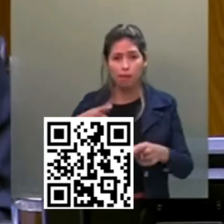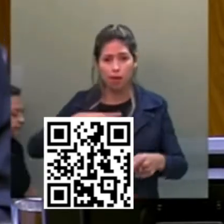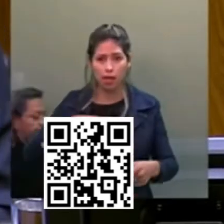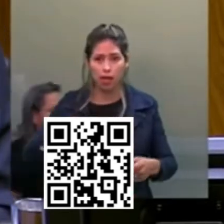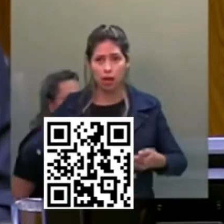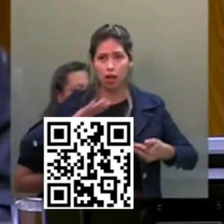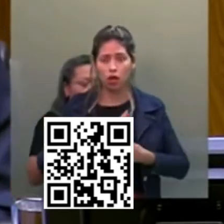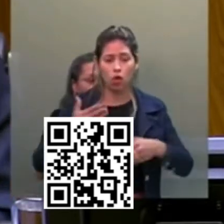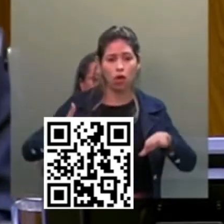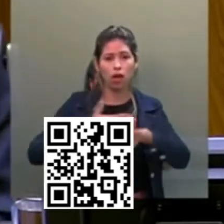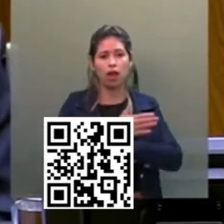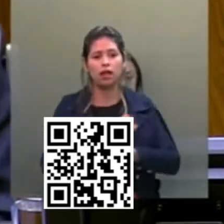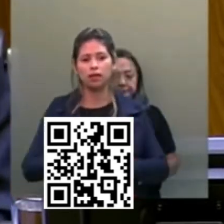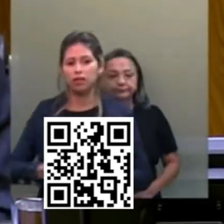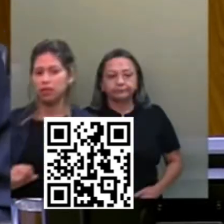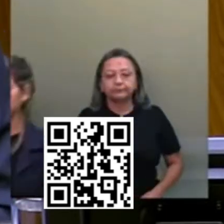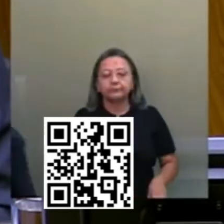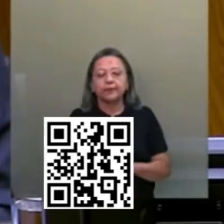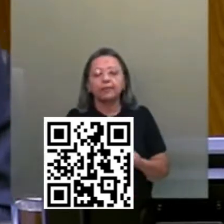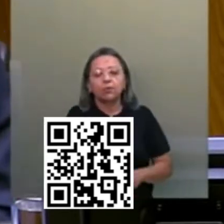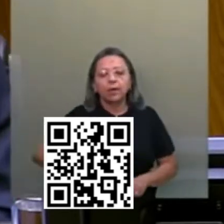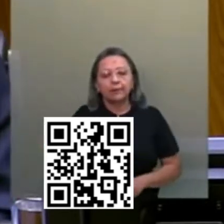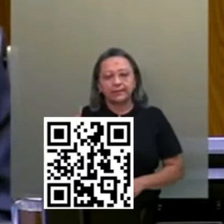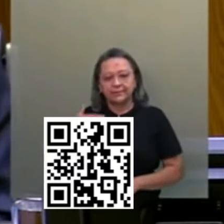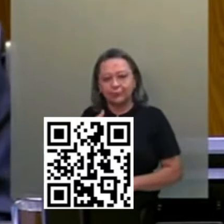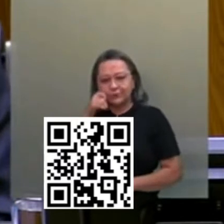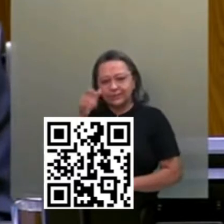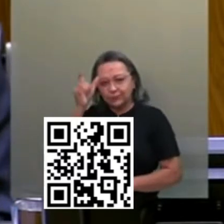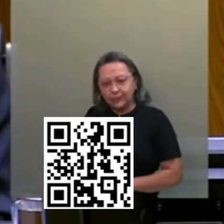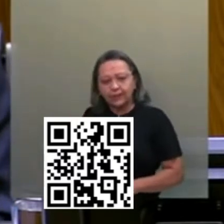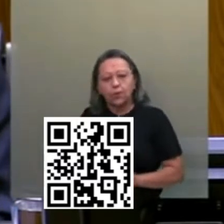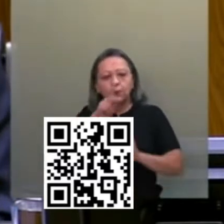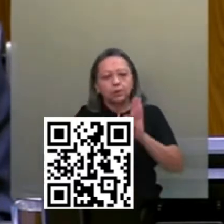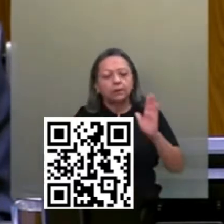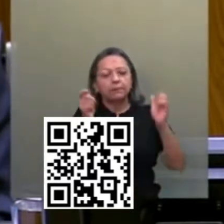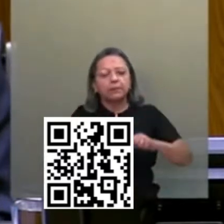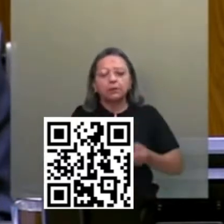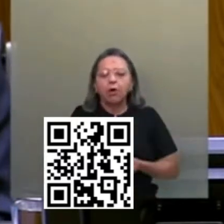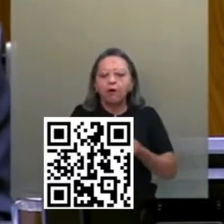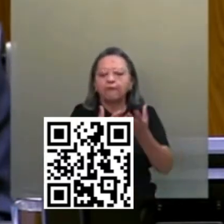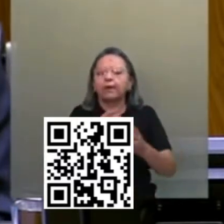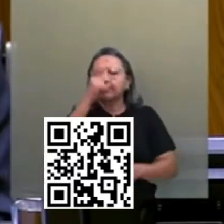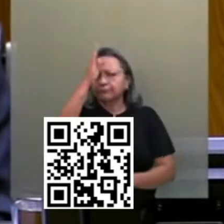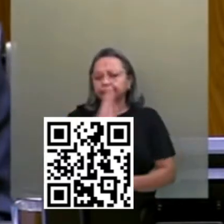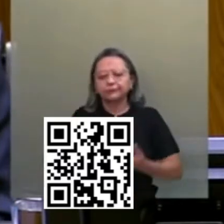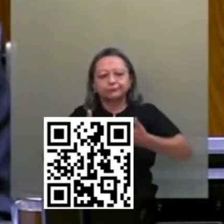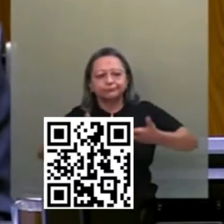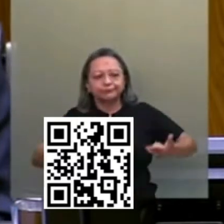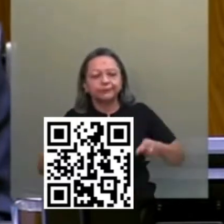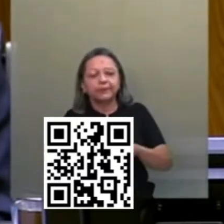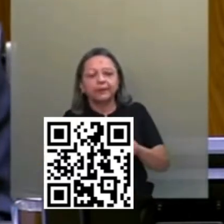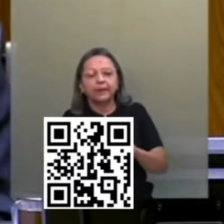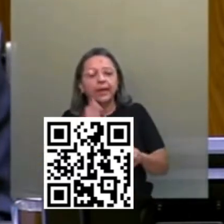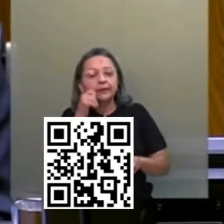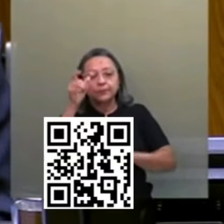Nacional. Destaco, no âmbito do direito à saúde das mulheres, o projeto que permite a oferta gratuita de absorventes higiênicos